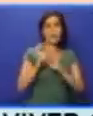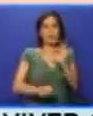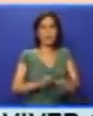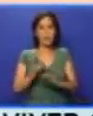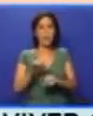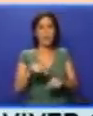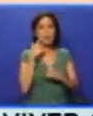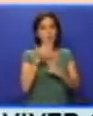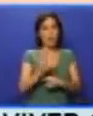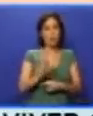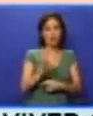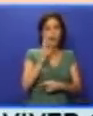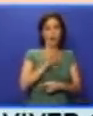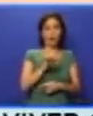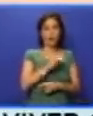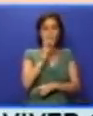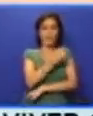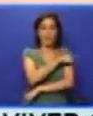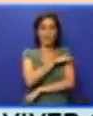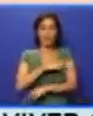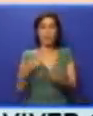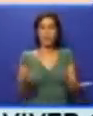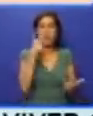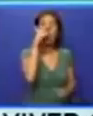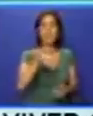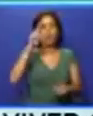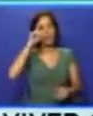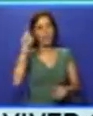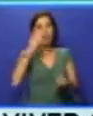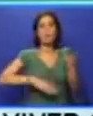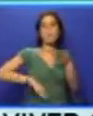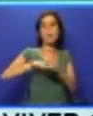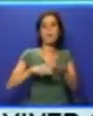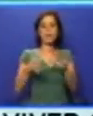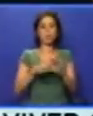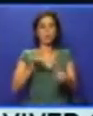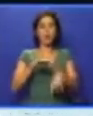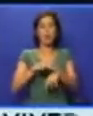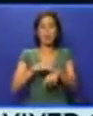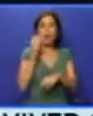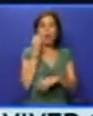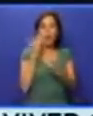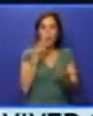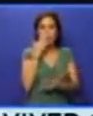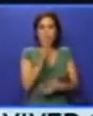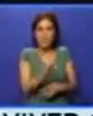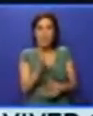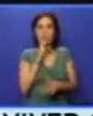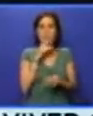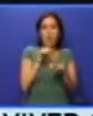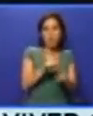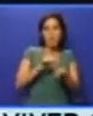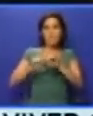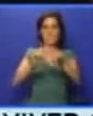foi aqui também demonstrado pela enfermeira. Mas que as pessoas saibam o máximo sobre a doença e como hão de agir mediante